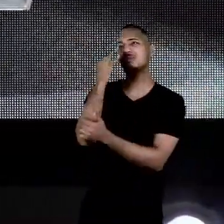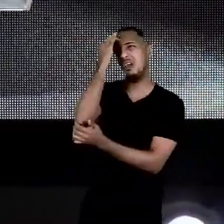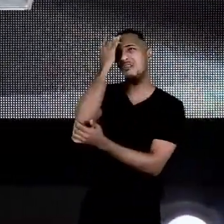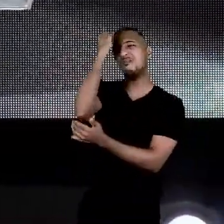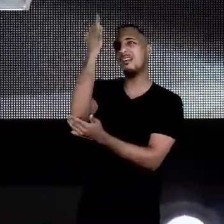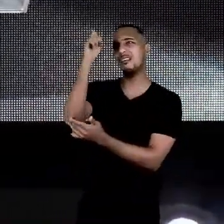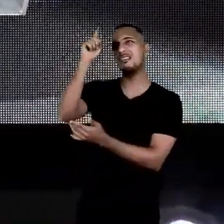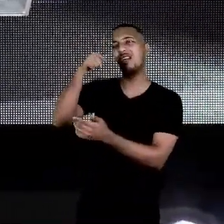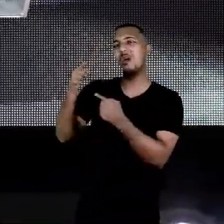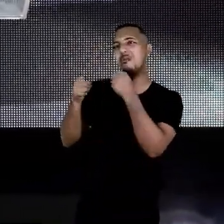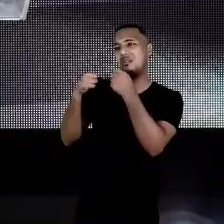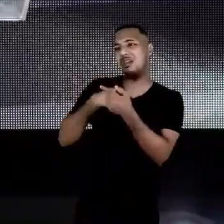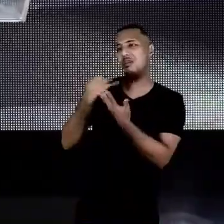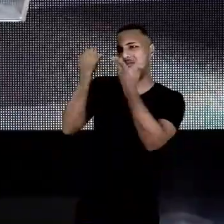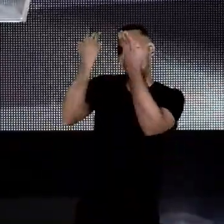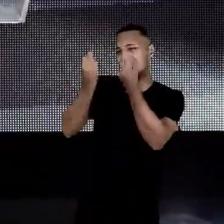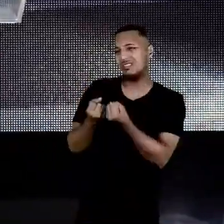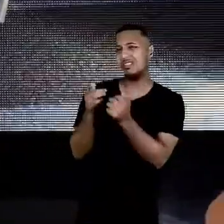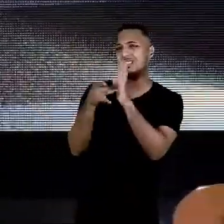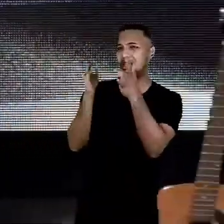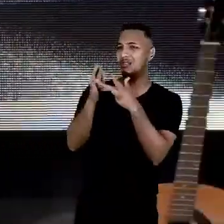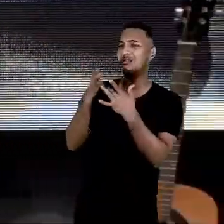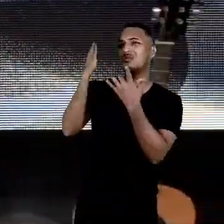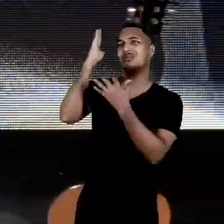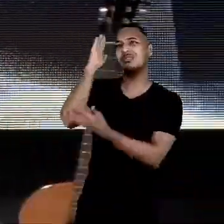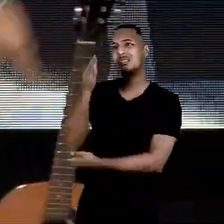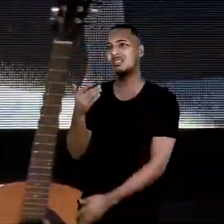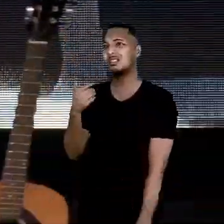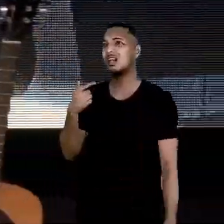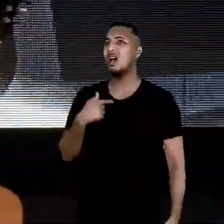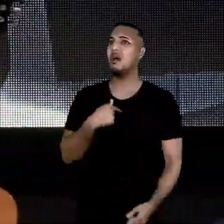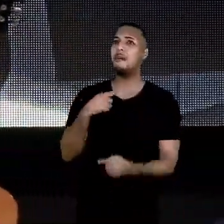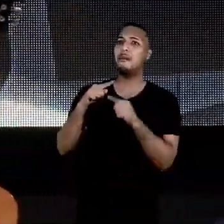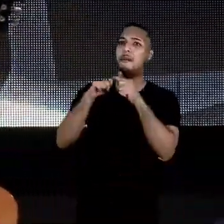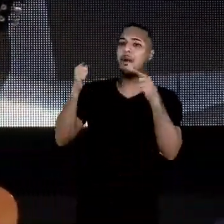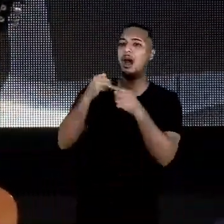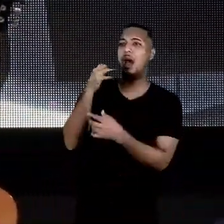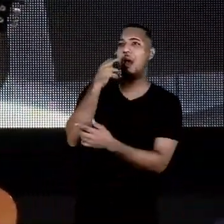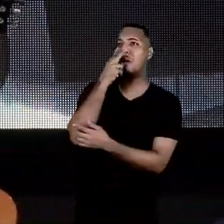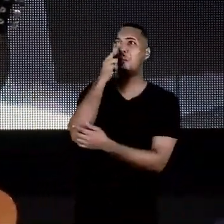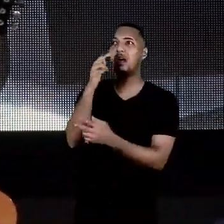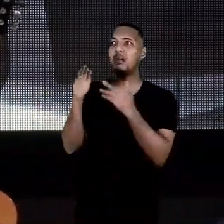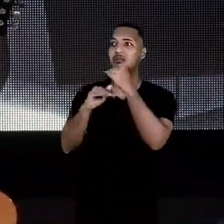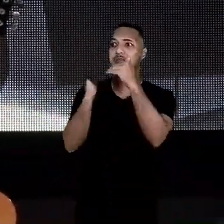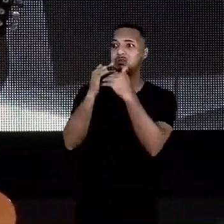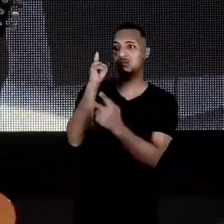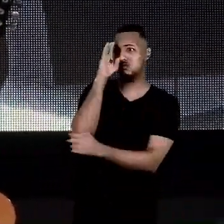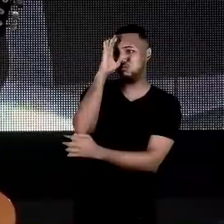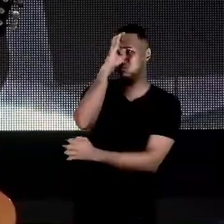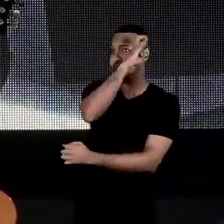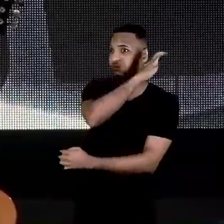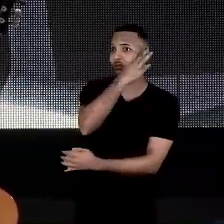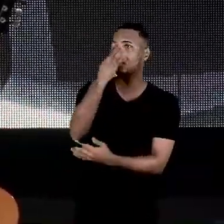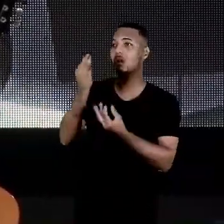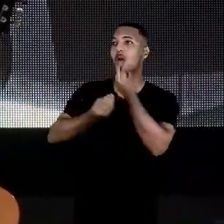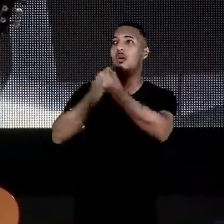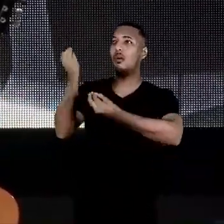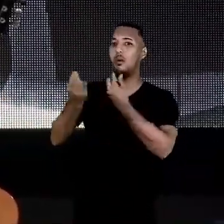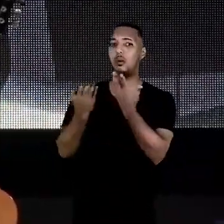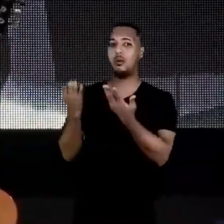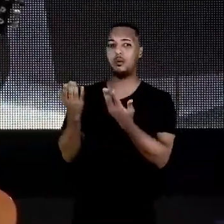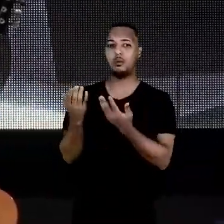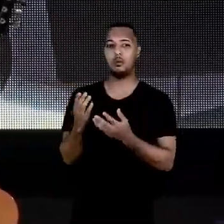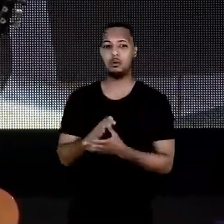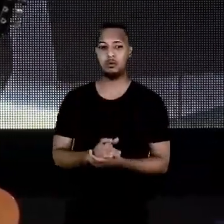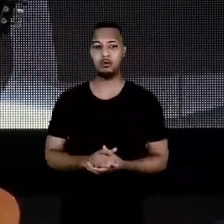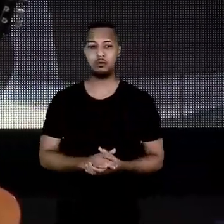queria? Quem não queria que as coisas fossem assim, tudo tranquilo, aquele mar tranquilo? Mas quem disse